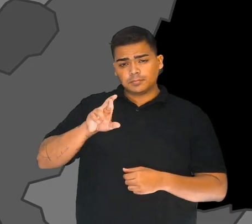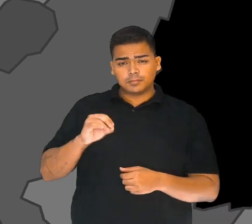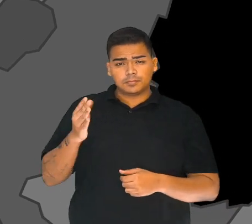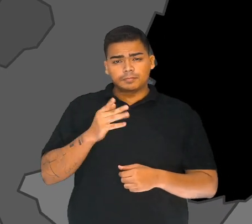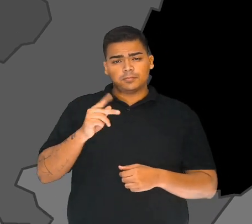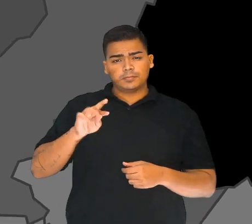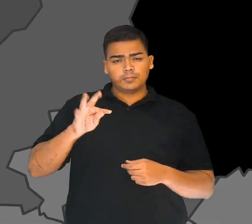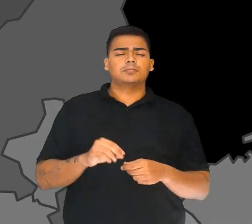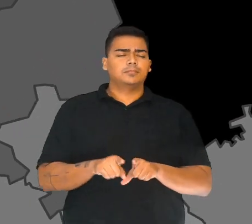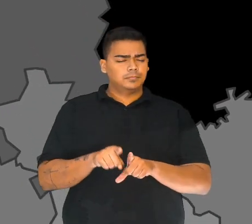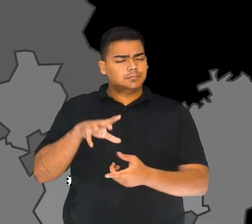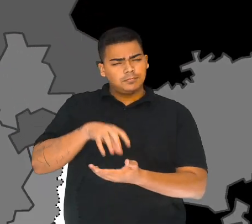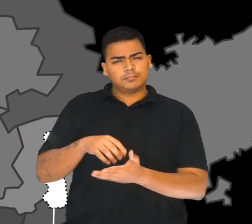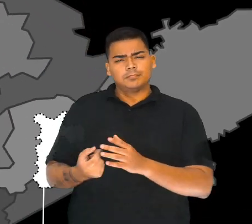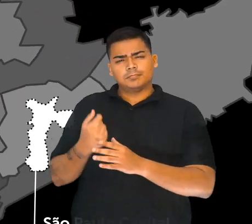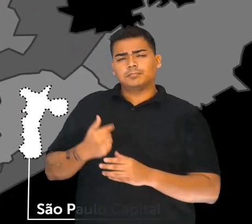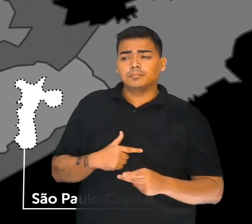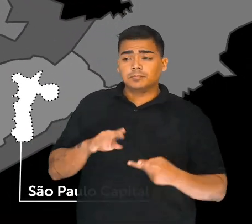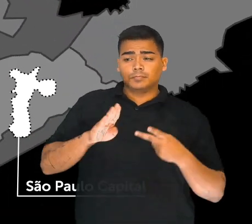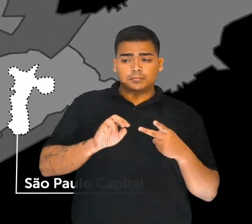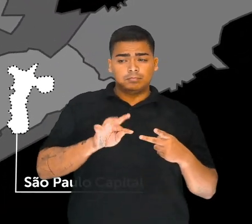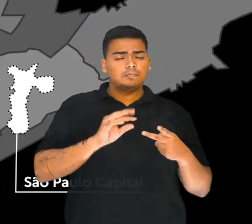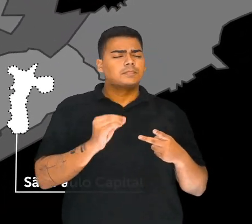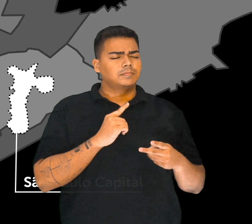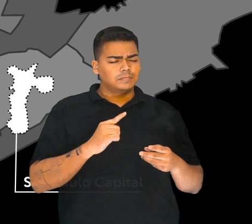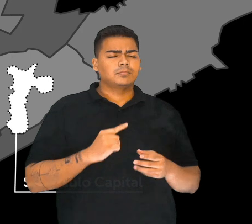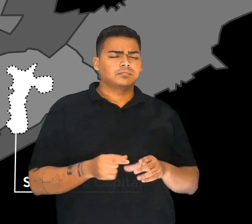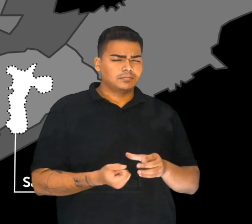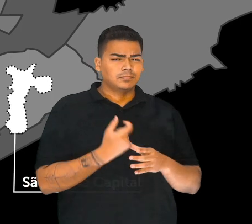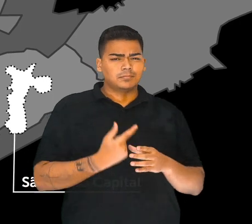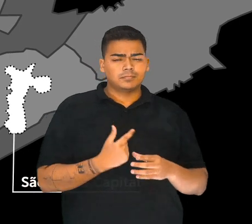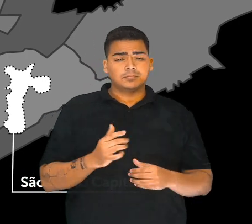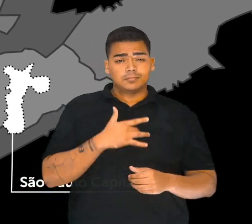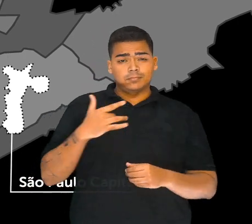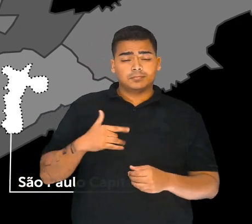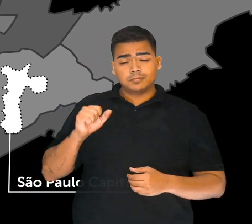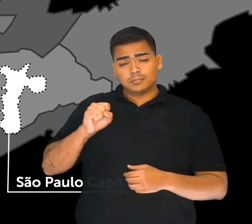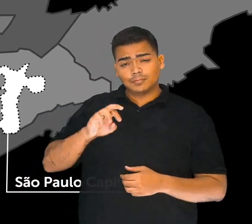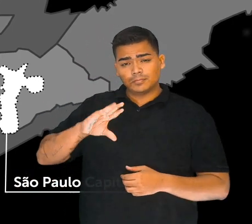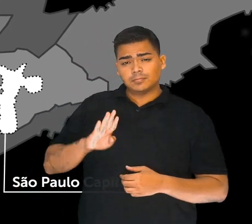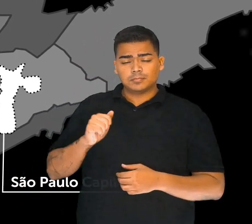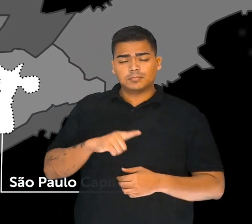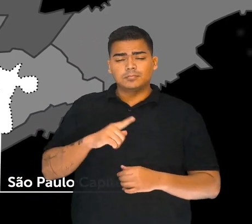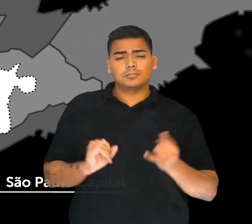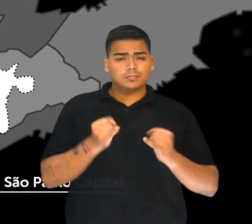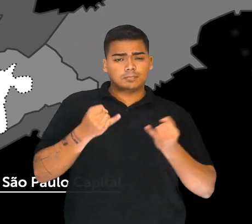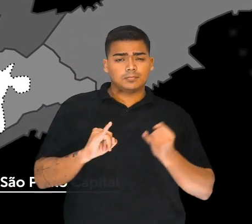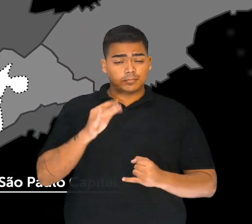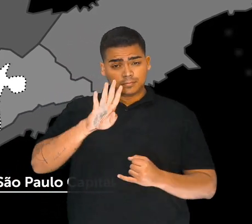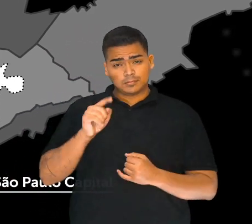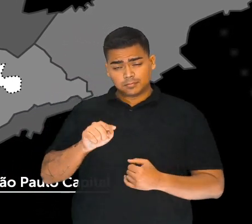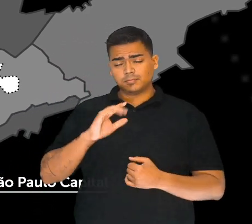muito forte. Barretos é um polo de startups de saúde, por exemplo. Sorocaba, toda essa região de indústrias, a gente tem startups de